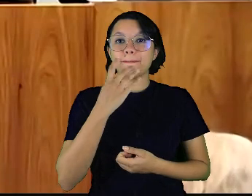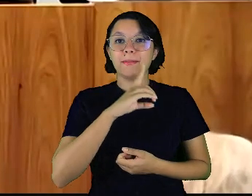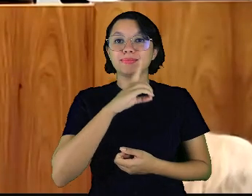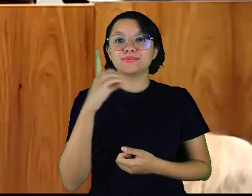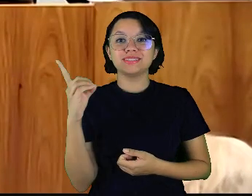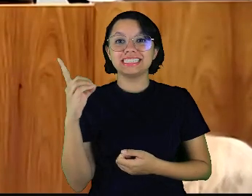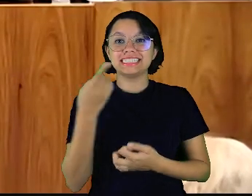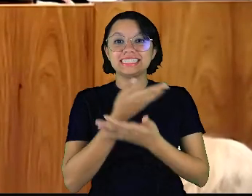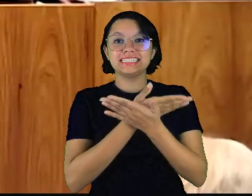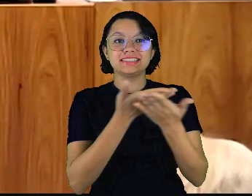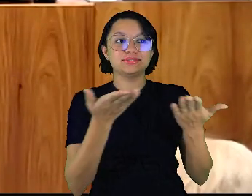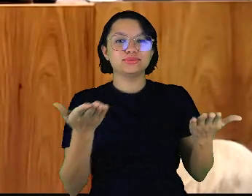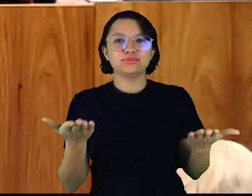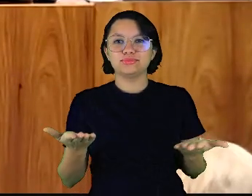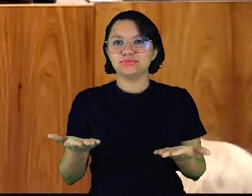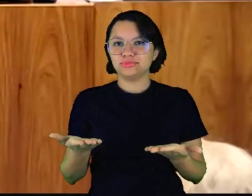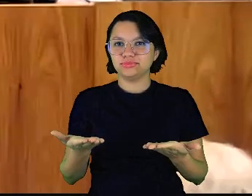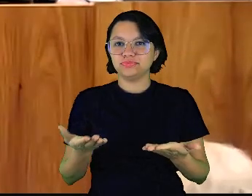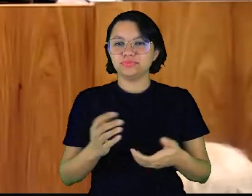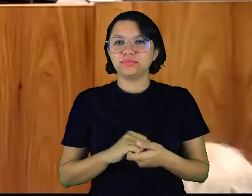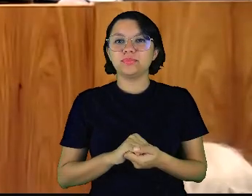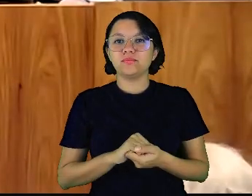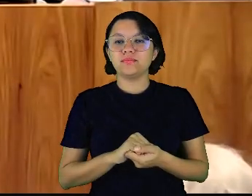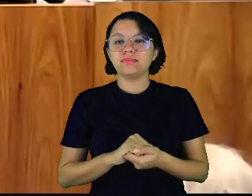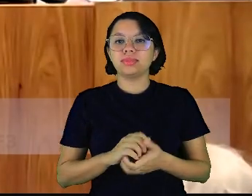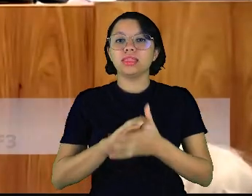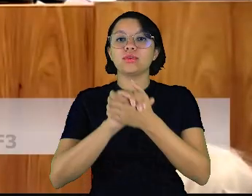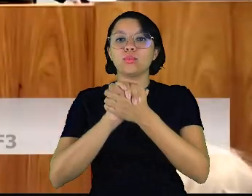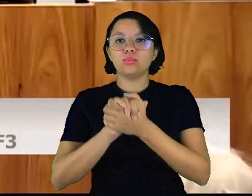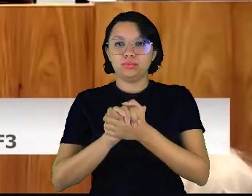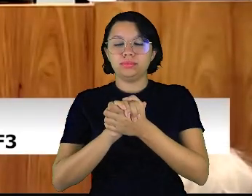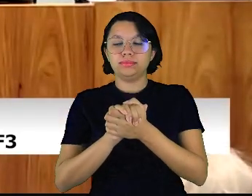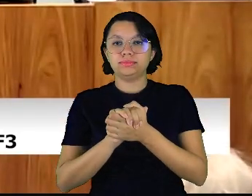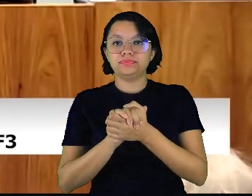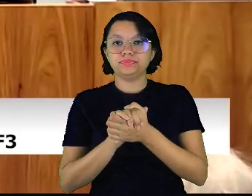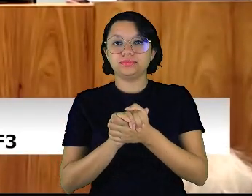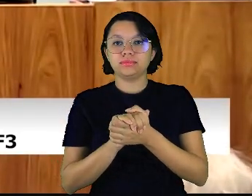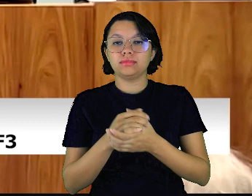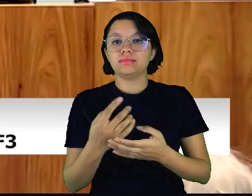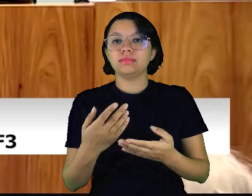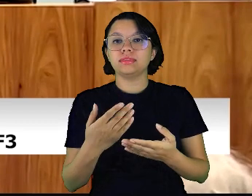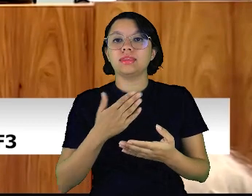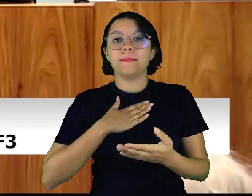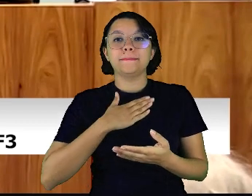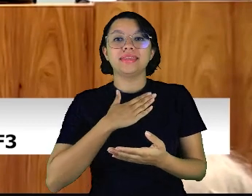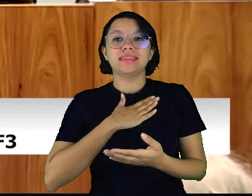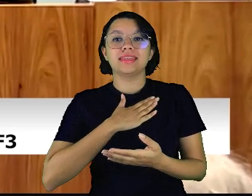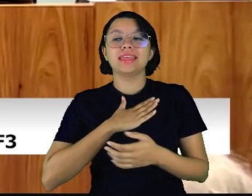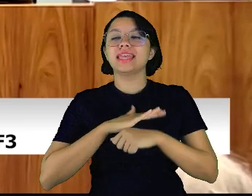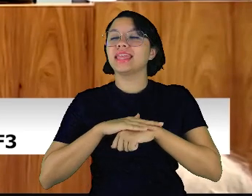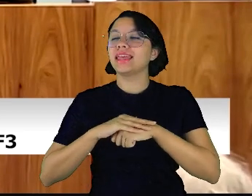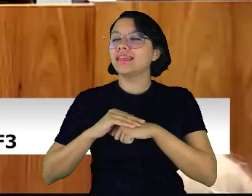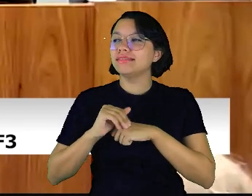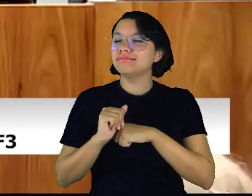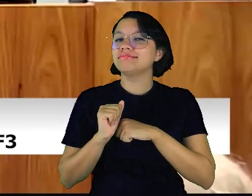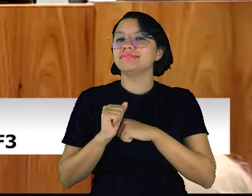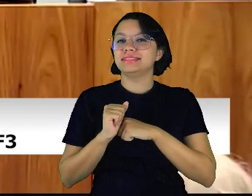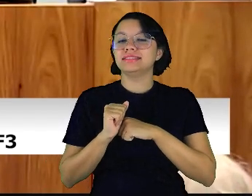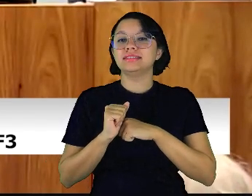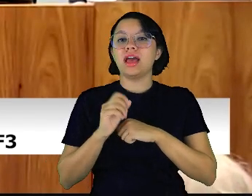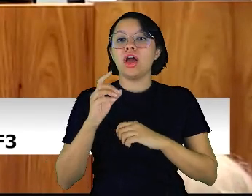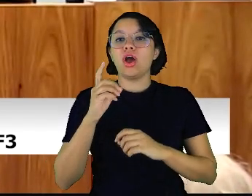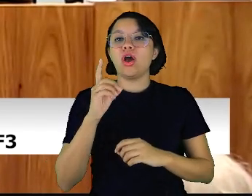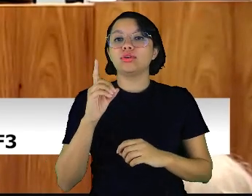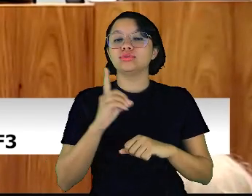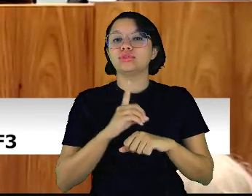Bom dia a todos e todas. Cumprimento a minha querida